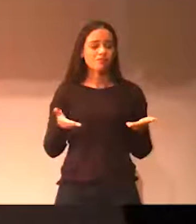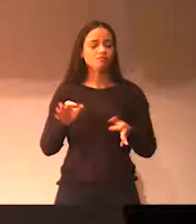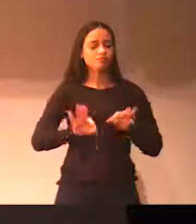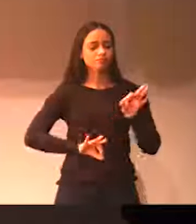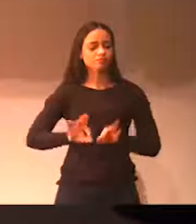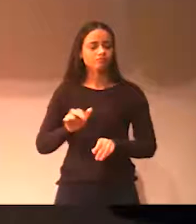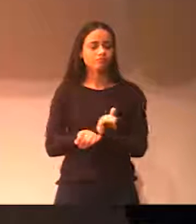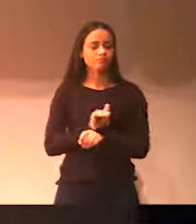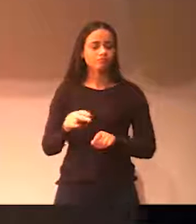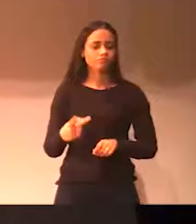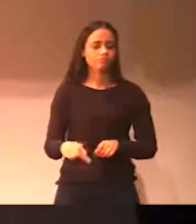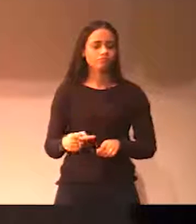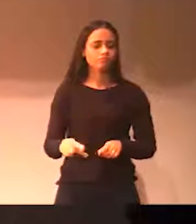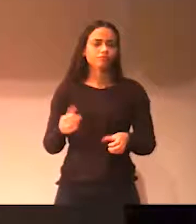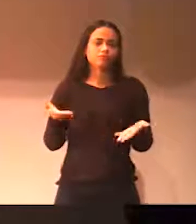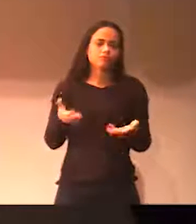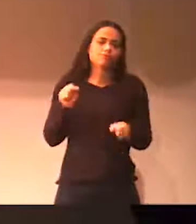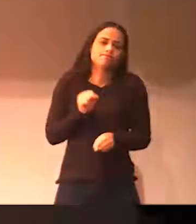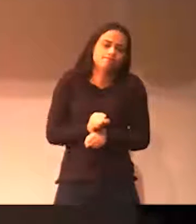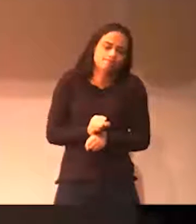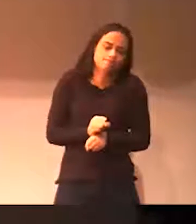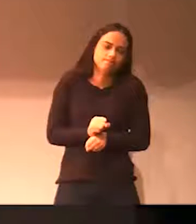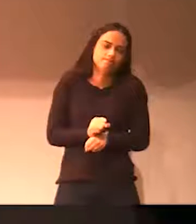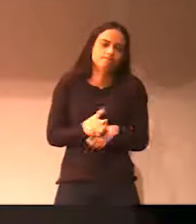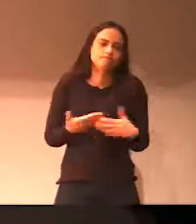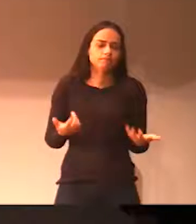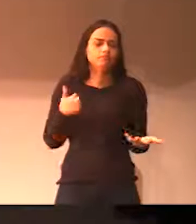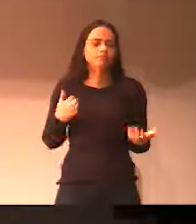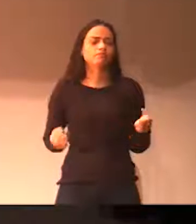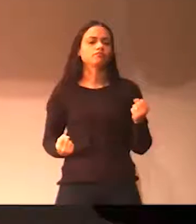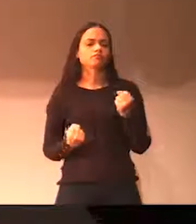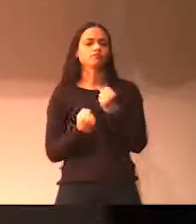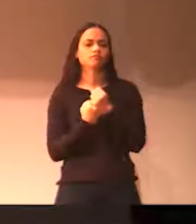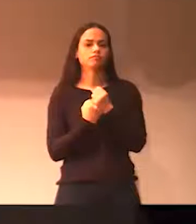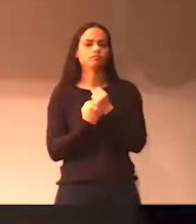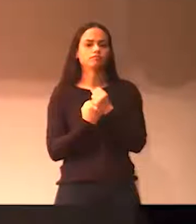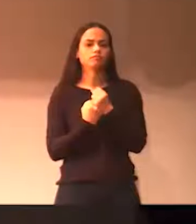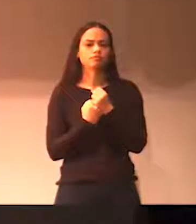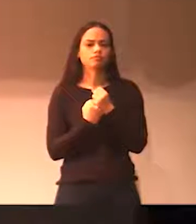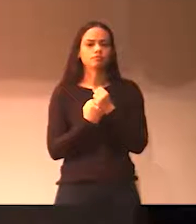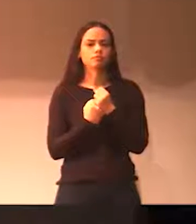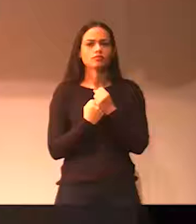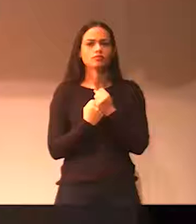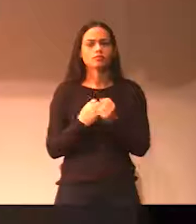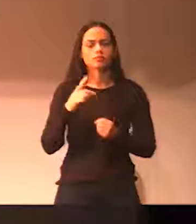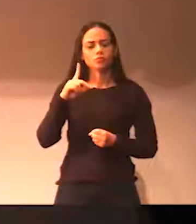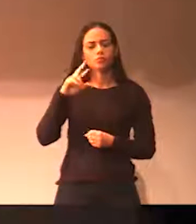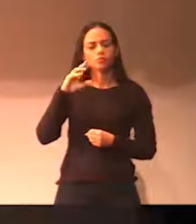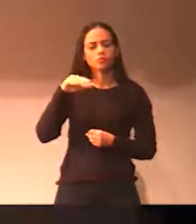pelo GAEMA, e eu estou dando apoio a essa atitude dele, lá do promotor Rodrigo. Por hoje é só, boa noite.